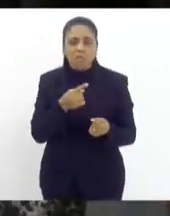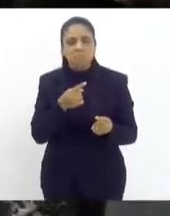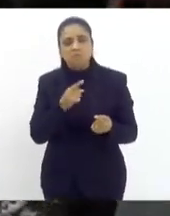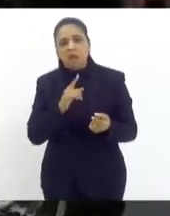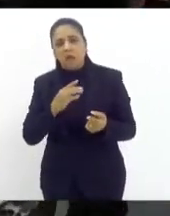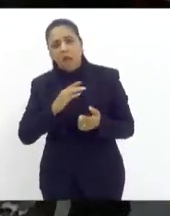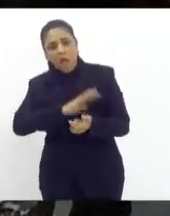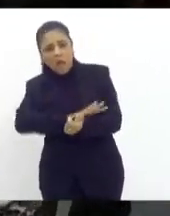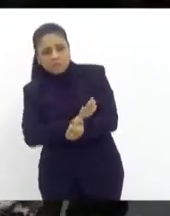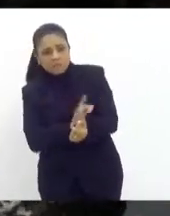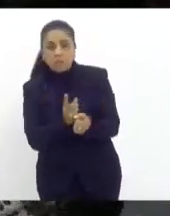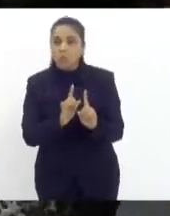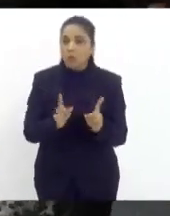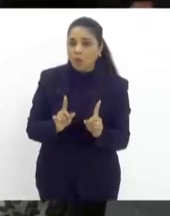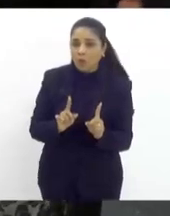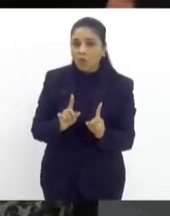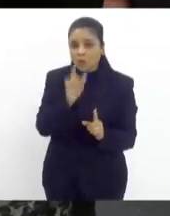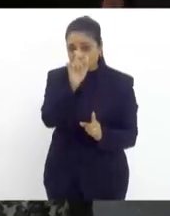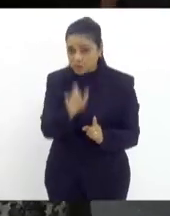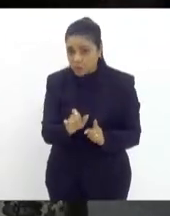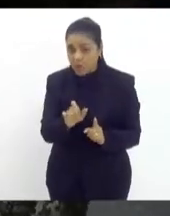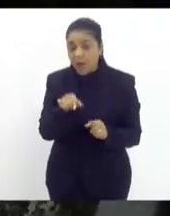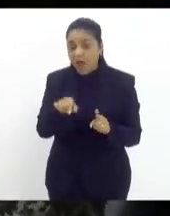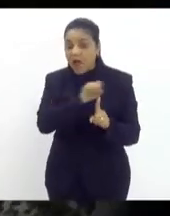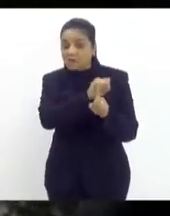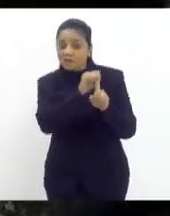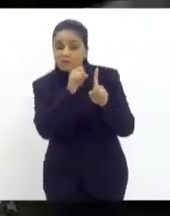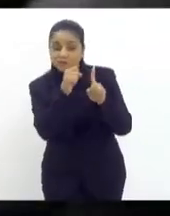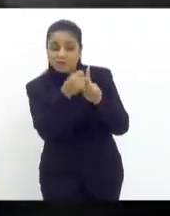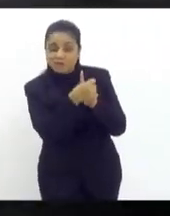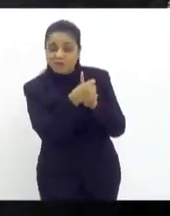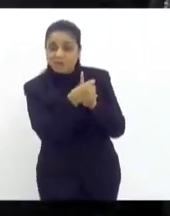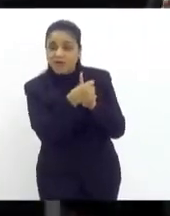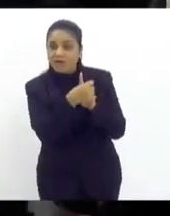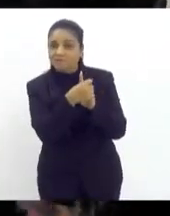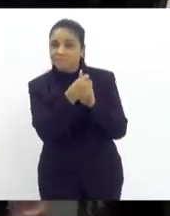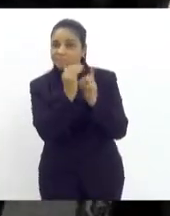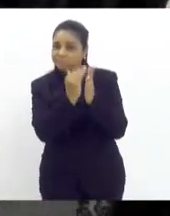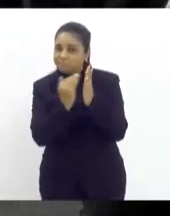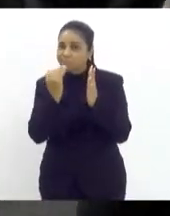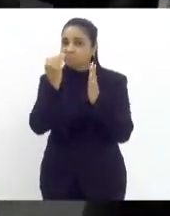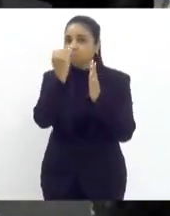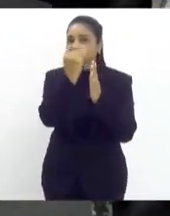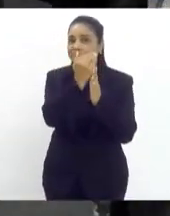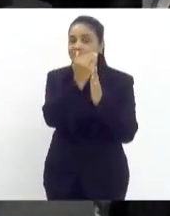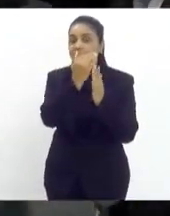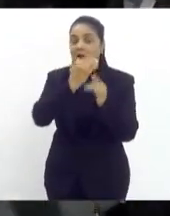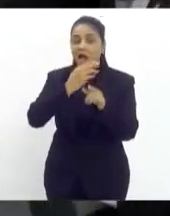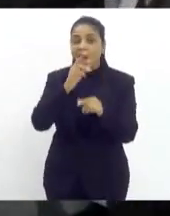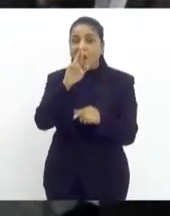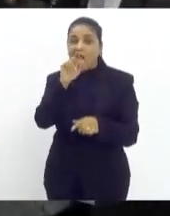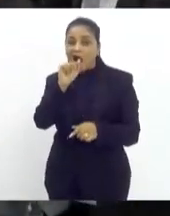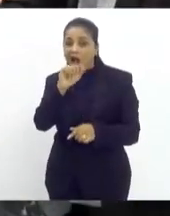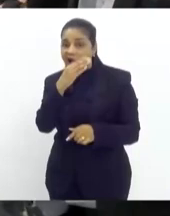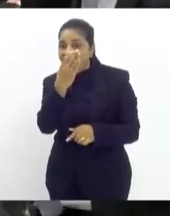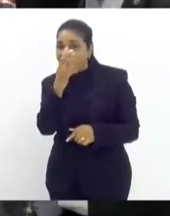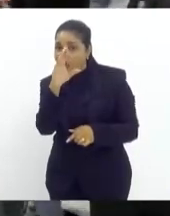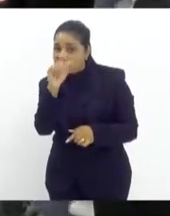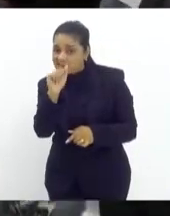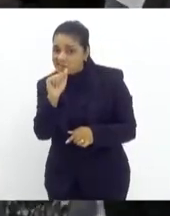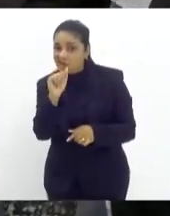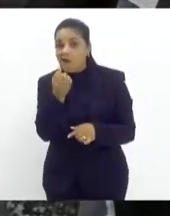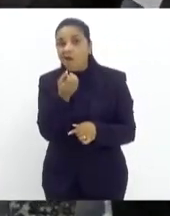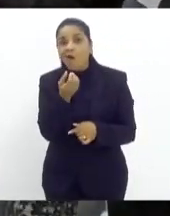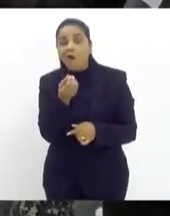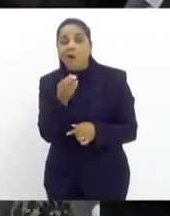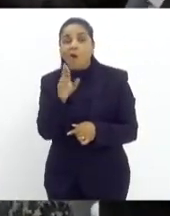não estou debatendo-se a sociedade brasileira é hierarquizada pelo pelas raças e se isso compõe